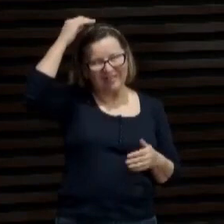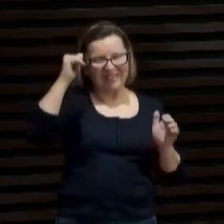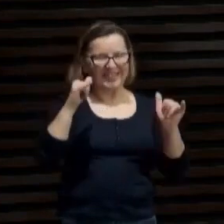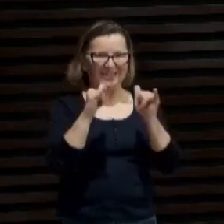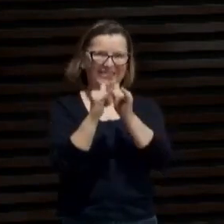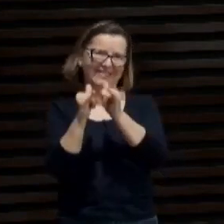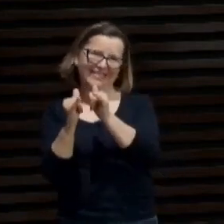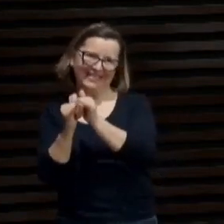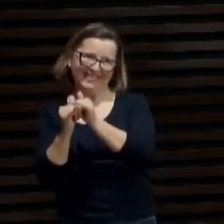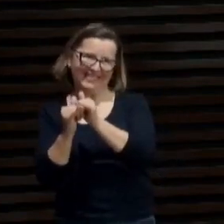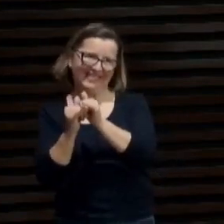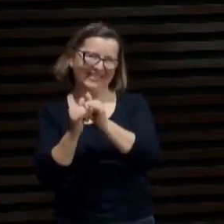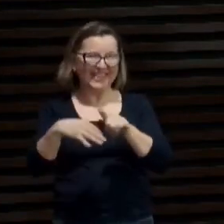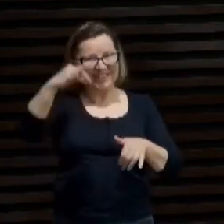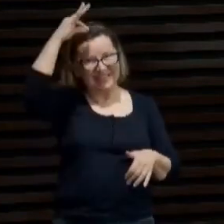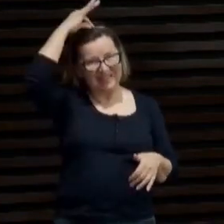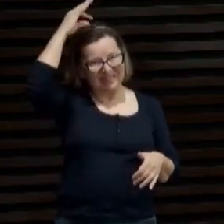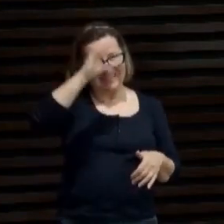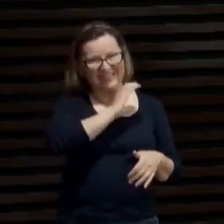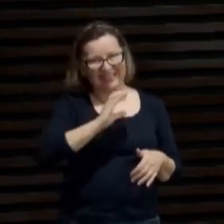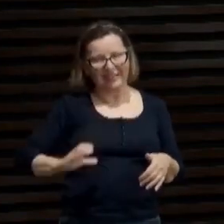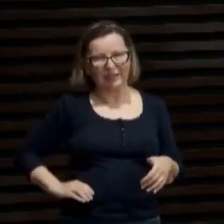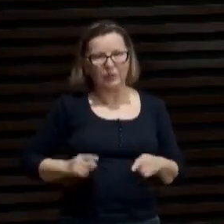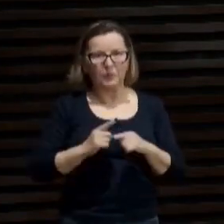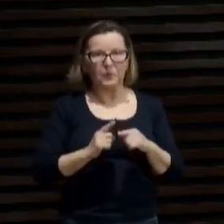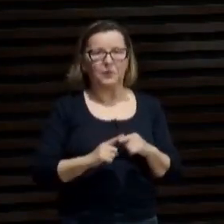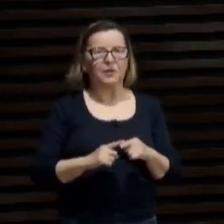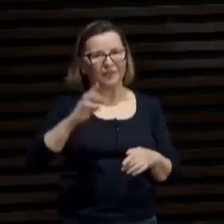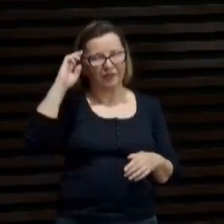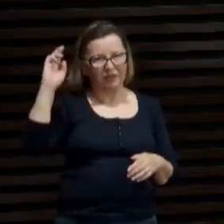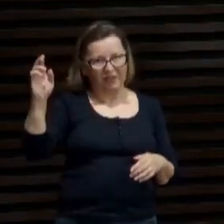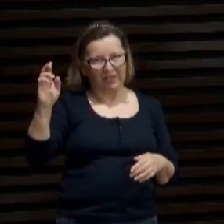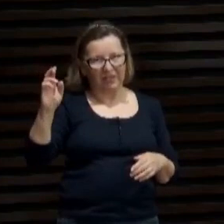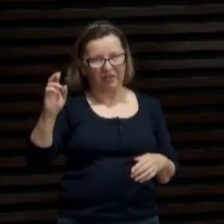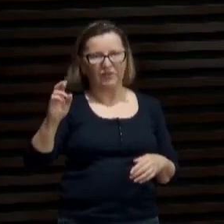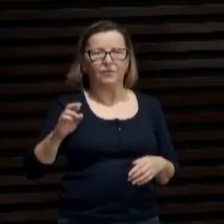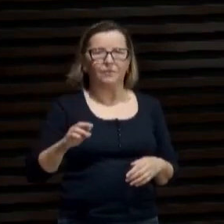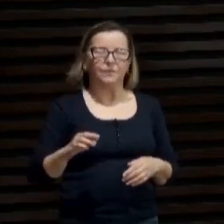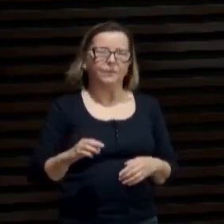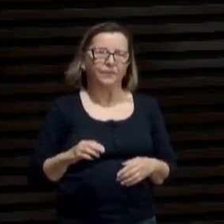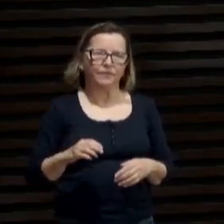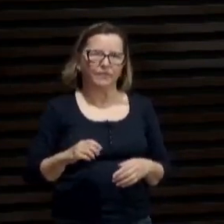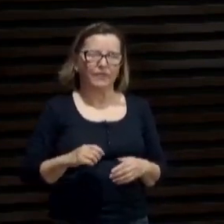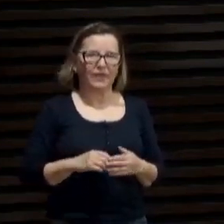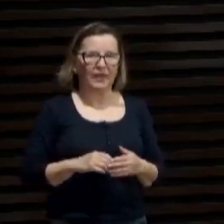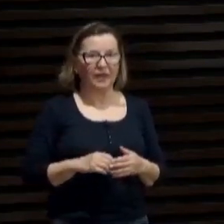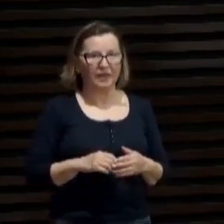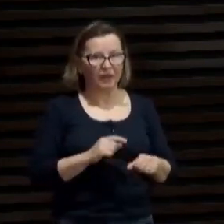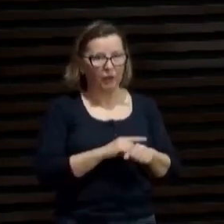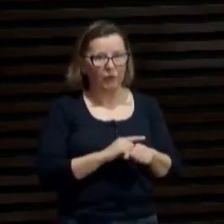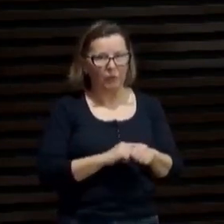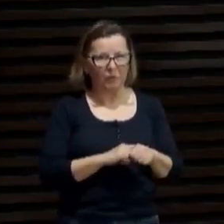Cristo. Pois ele, quando ultrajado, não revidava com ultraje. Quando maltratado, não